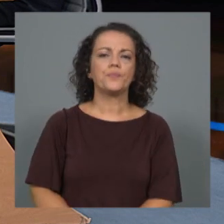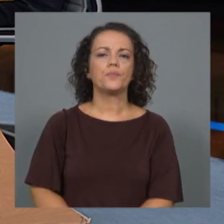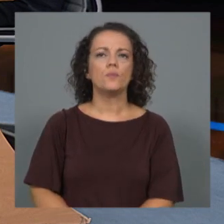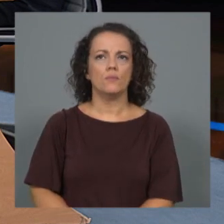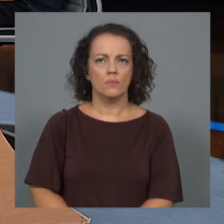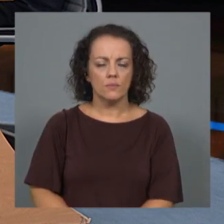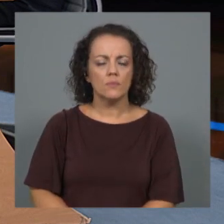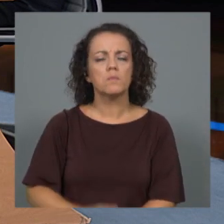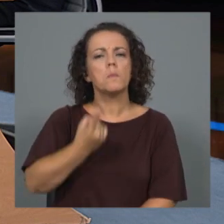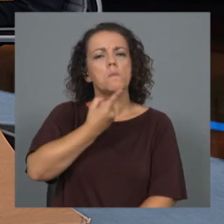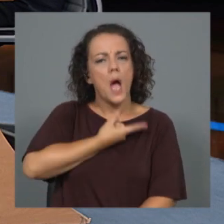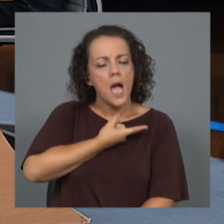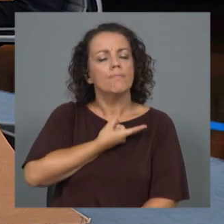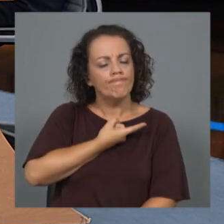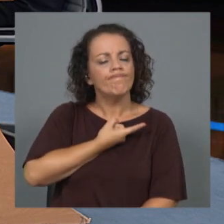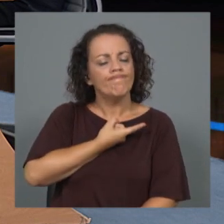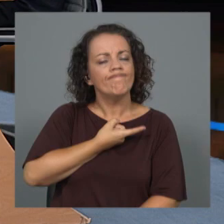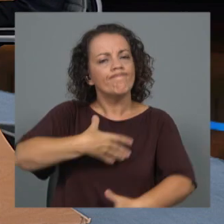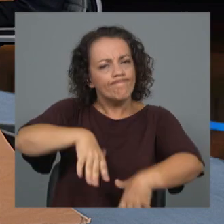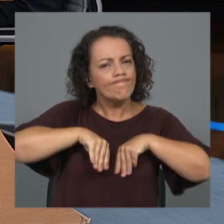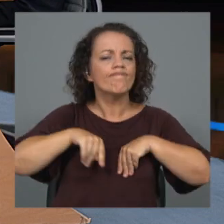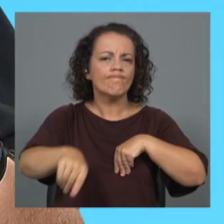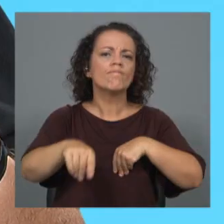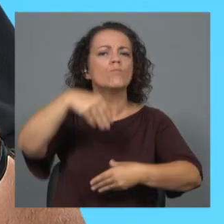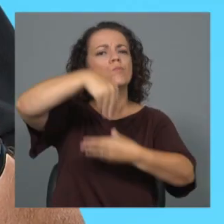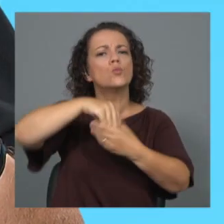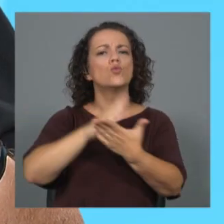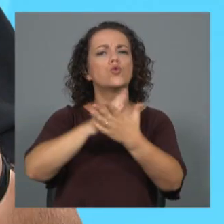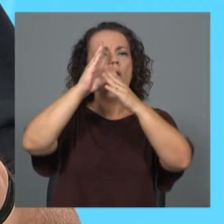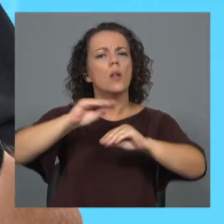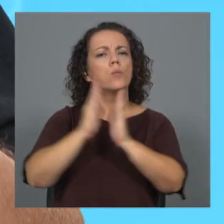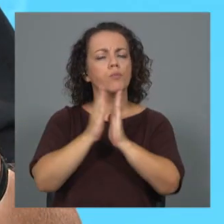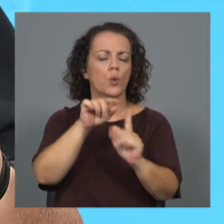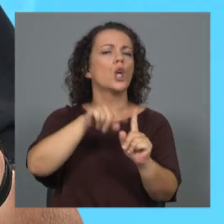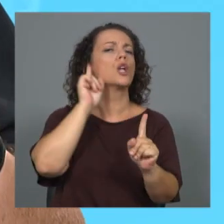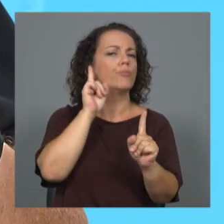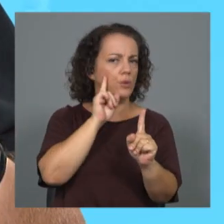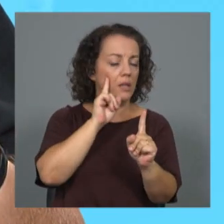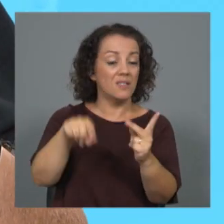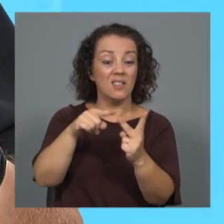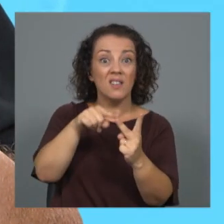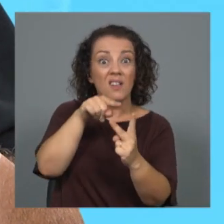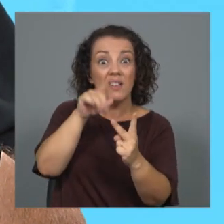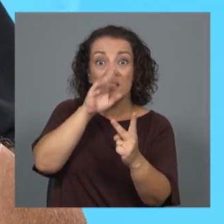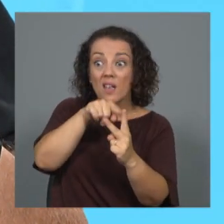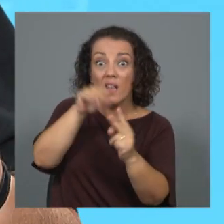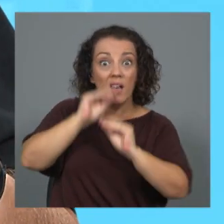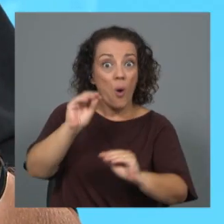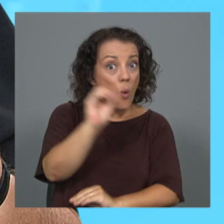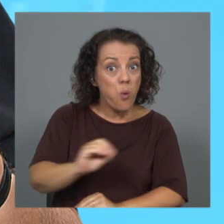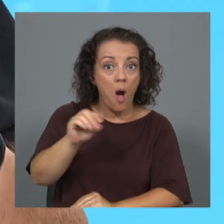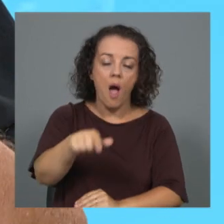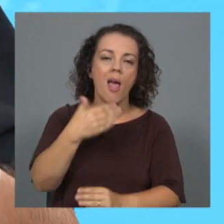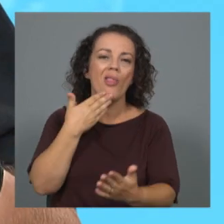Há que reconhecer a importância do ensino religioso na escola e a falta deste é uma ameaça cada vez mais